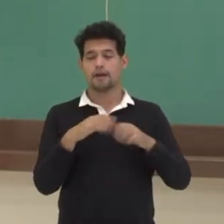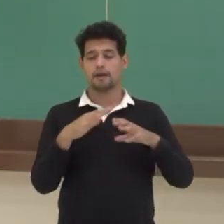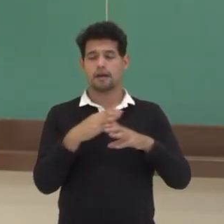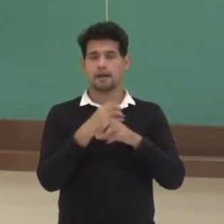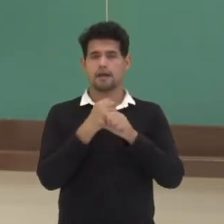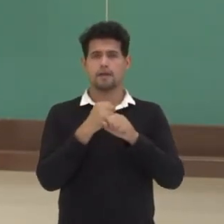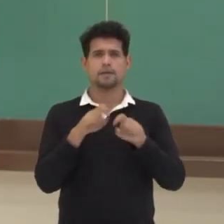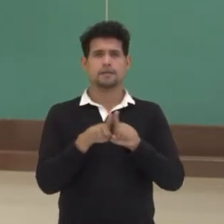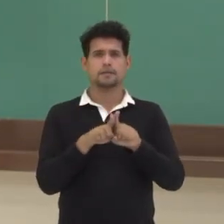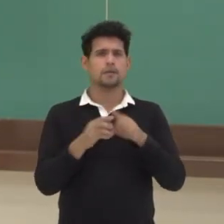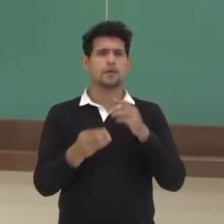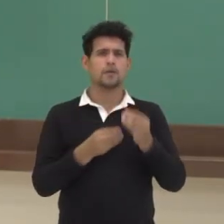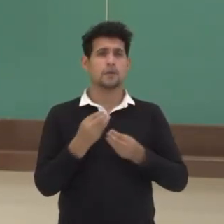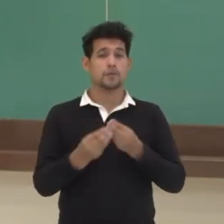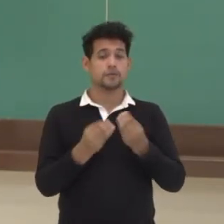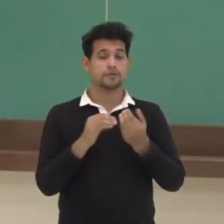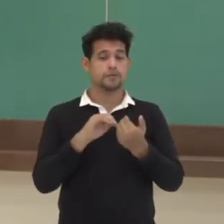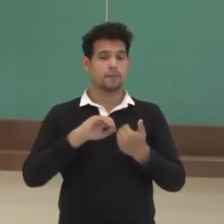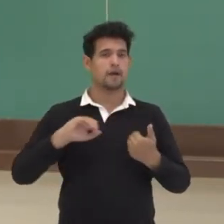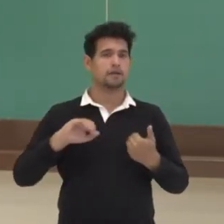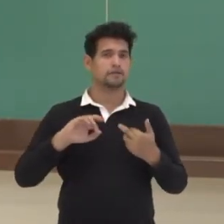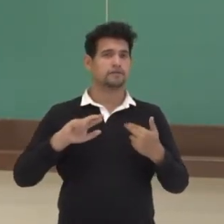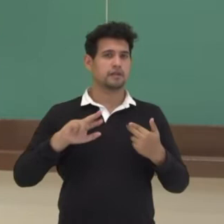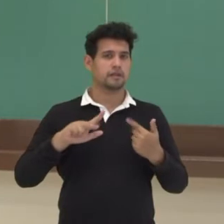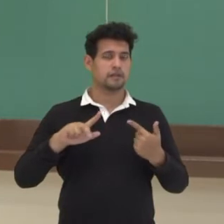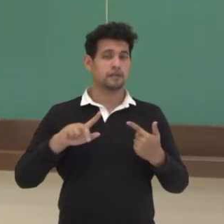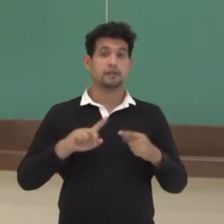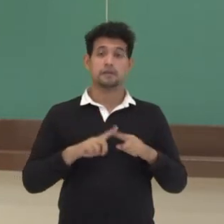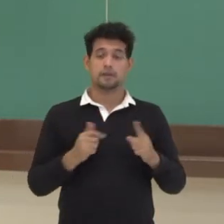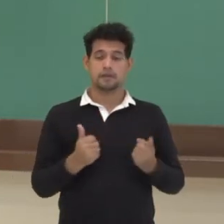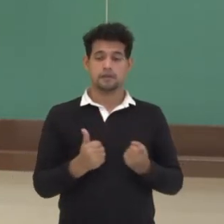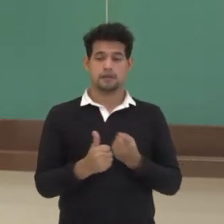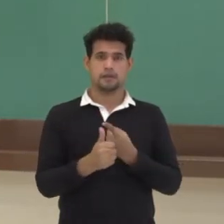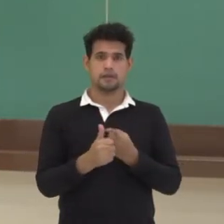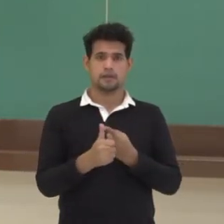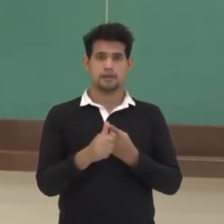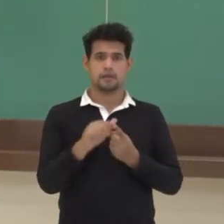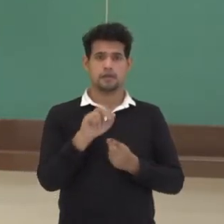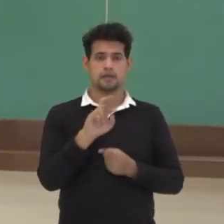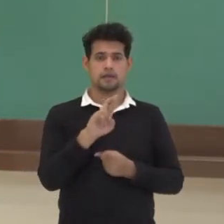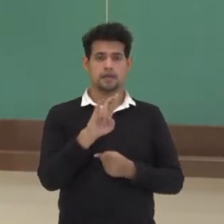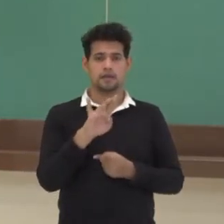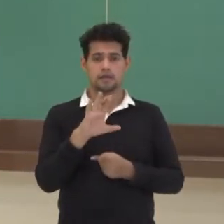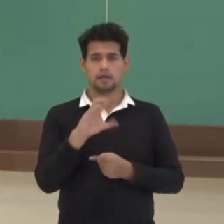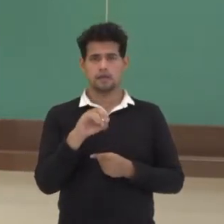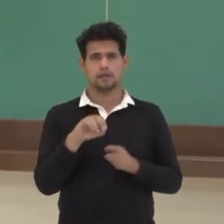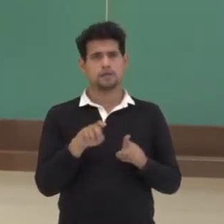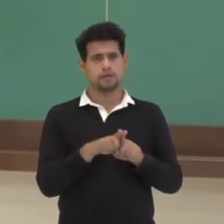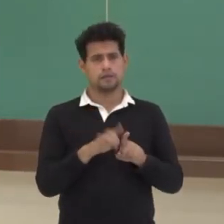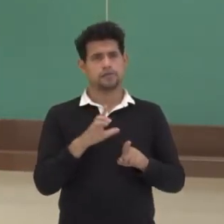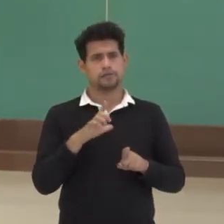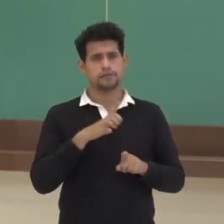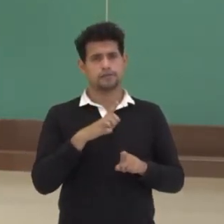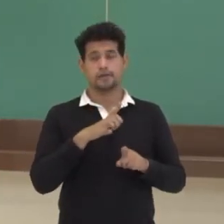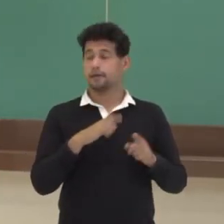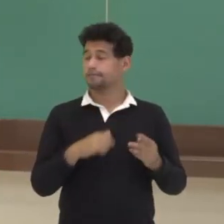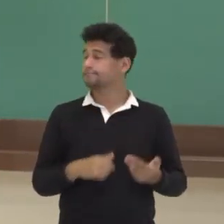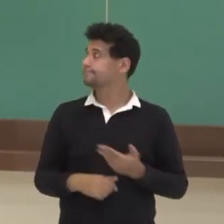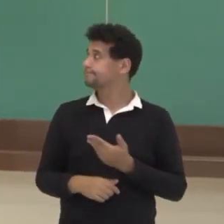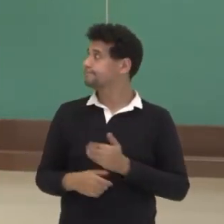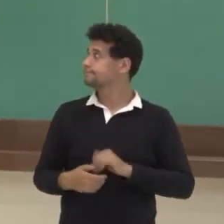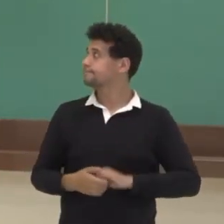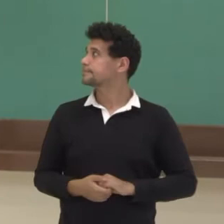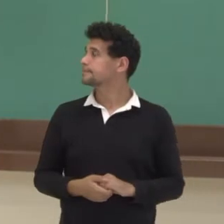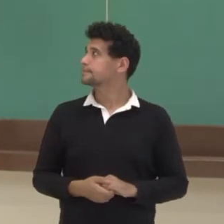esses raios separadamente, Primeiro para o raio 4, que ele está aqui na parte interna,